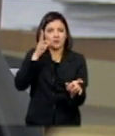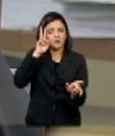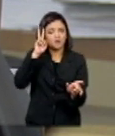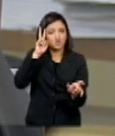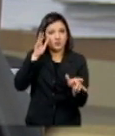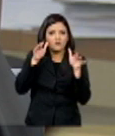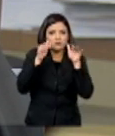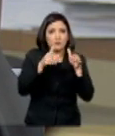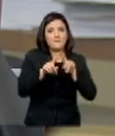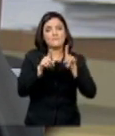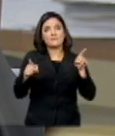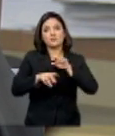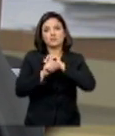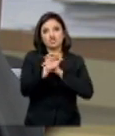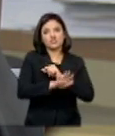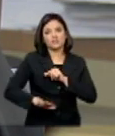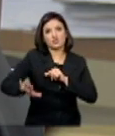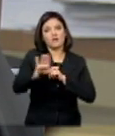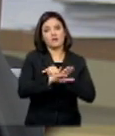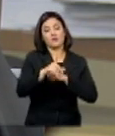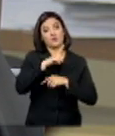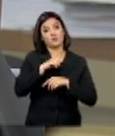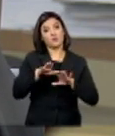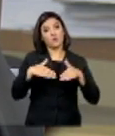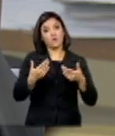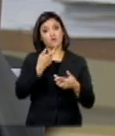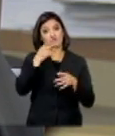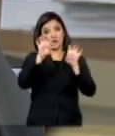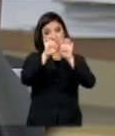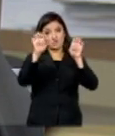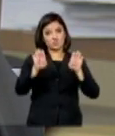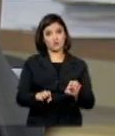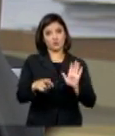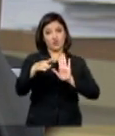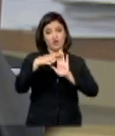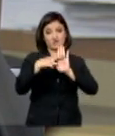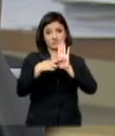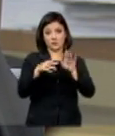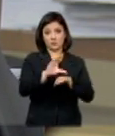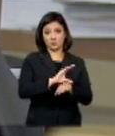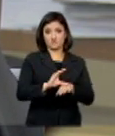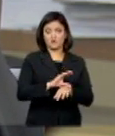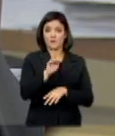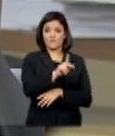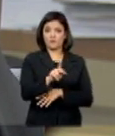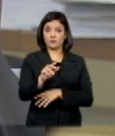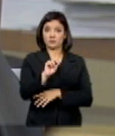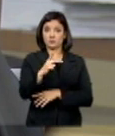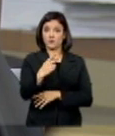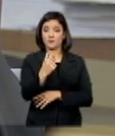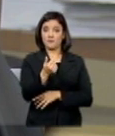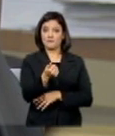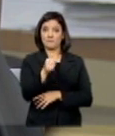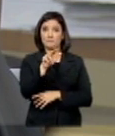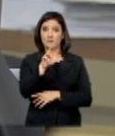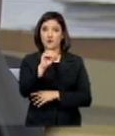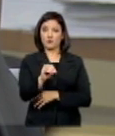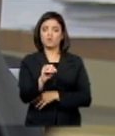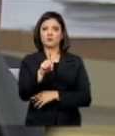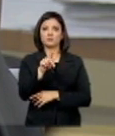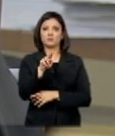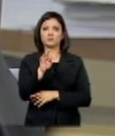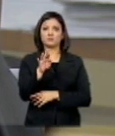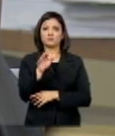subjacente ao tratar da estrutura das normas constitucionais o professor paulo gustavo gonet branco assevera que o